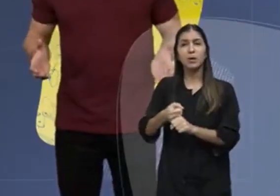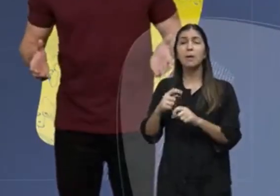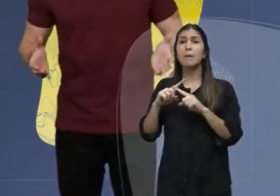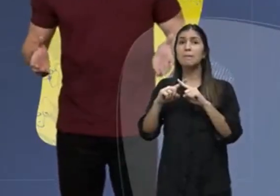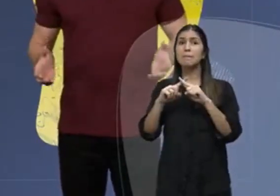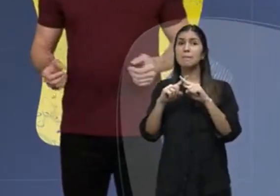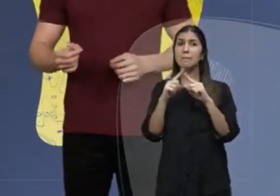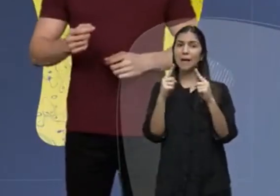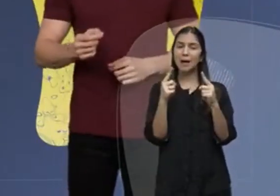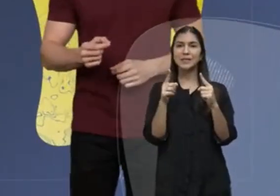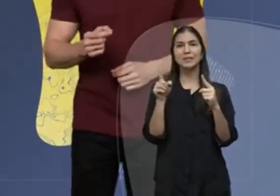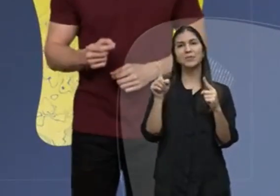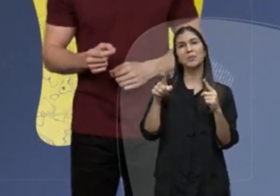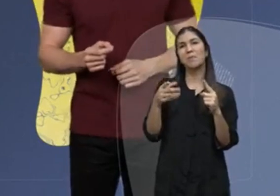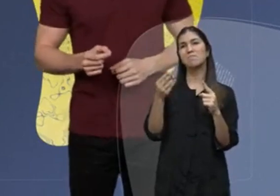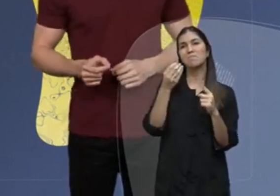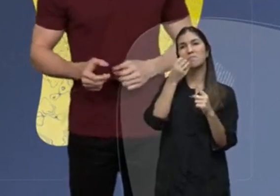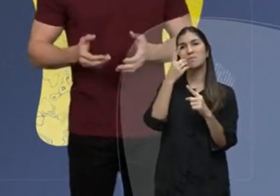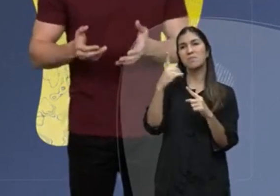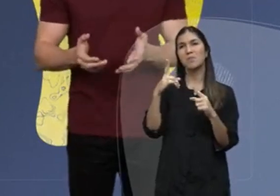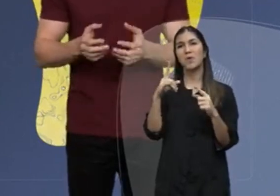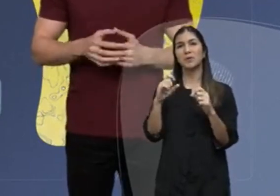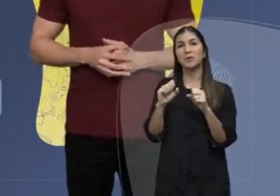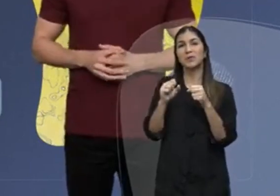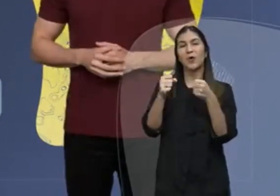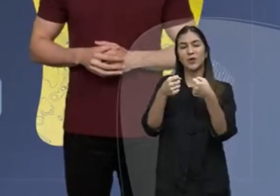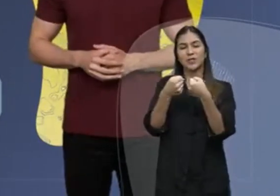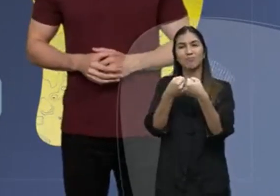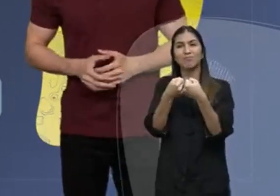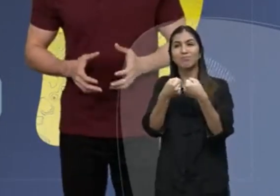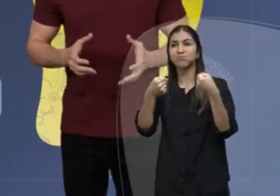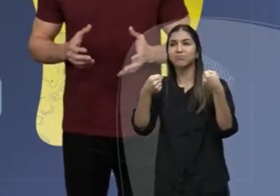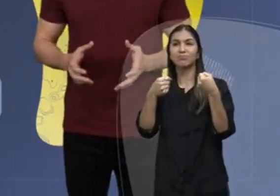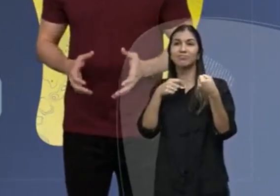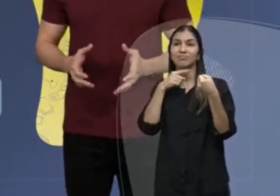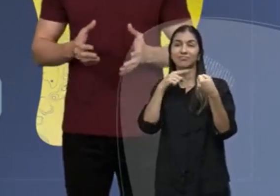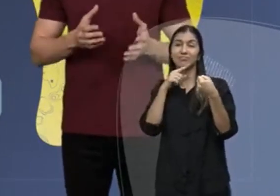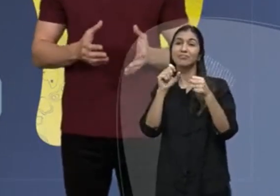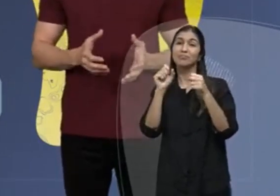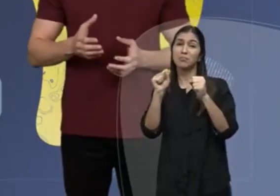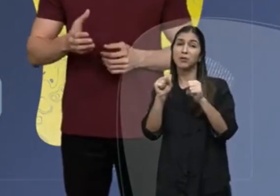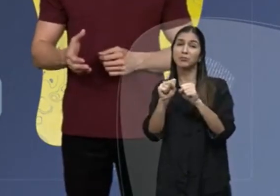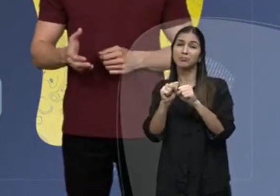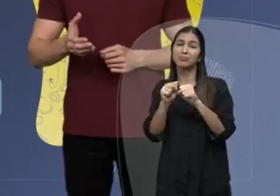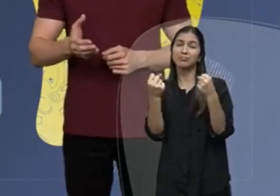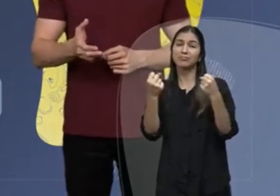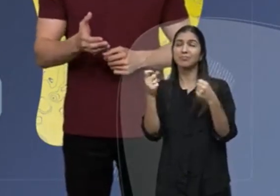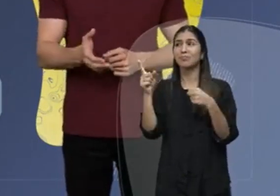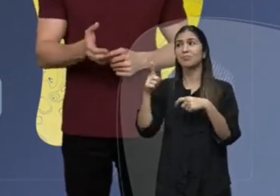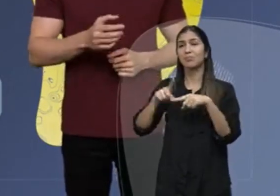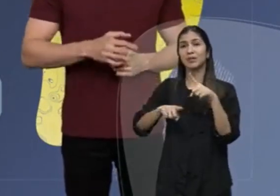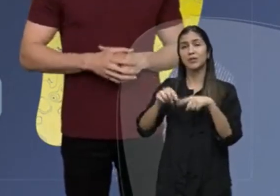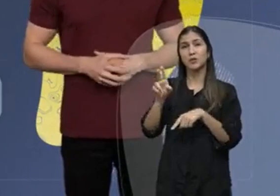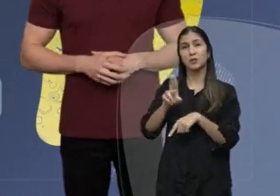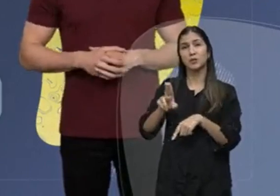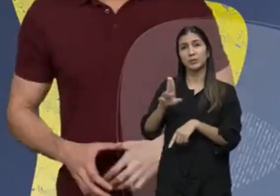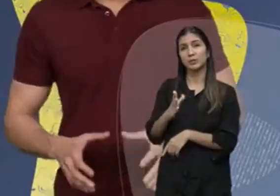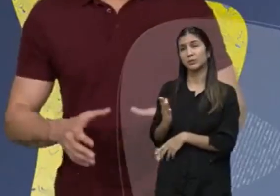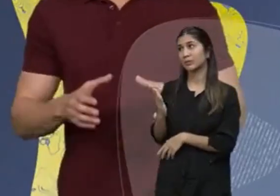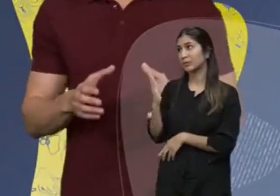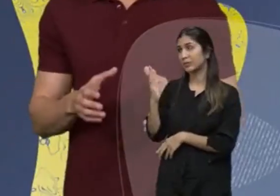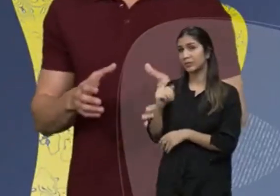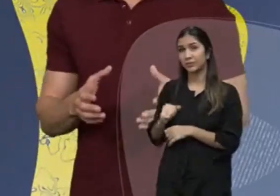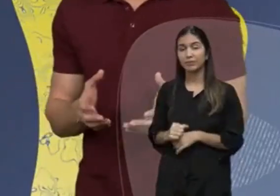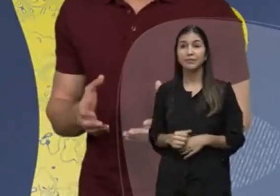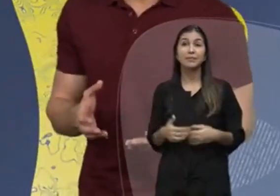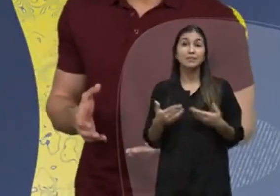outro lado, ele não é tão resistente a esforços de tração, o que pode causar a ruptura do material por meio de fissuras. Por